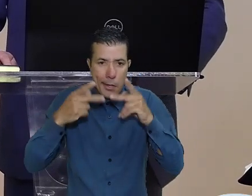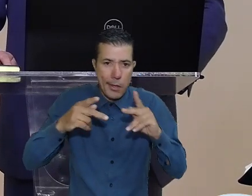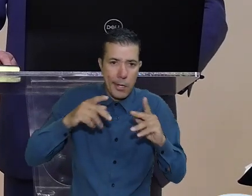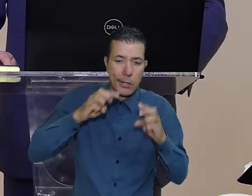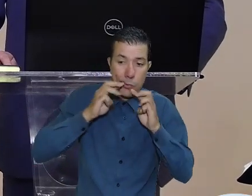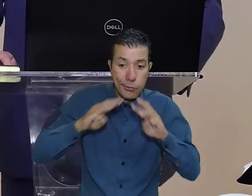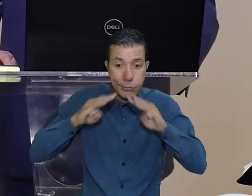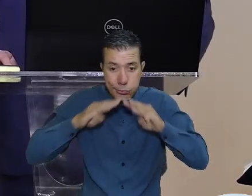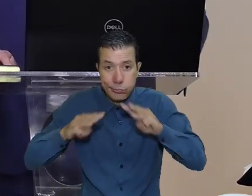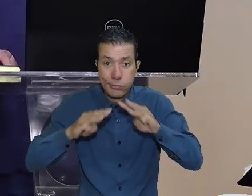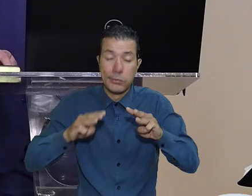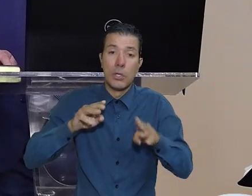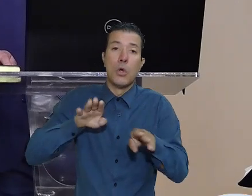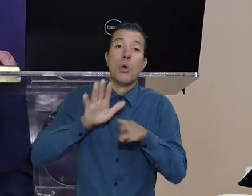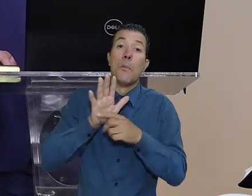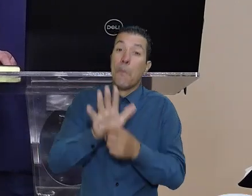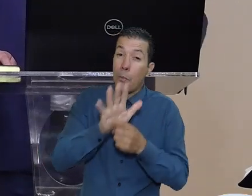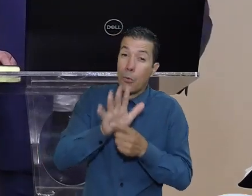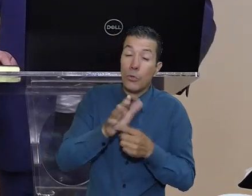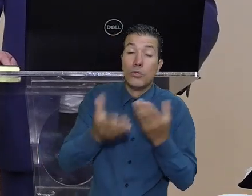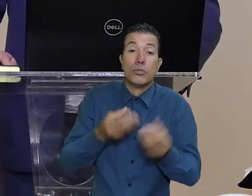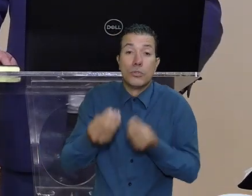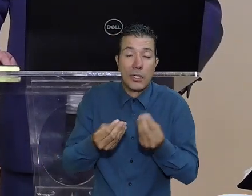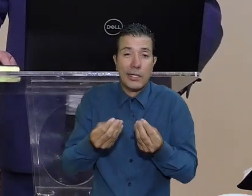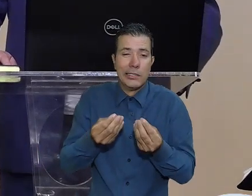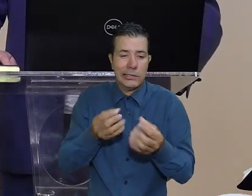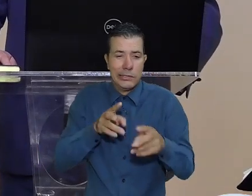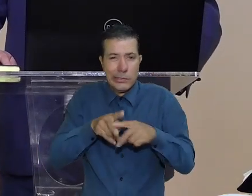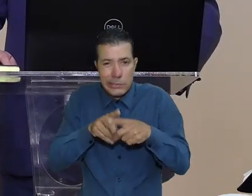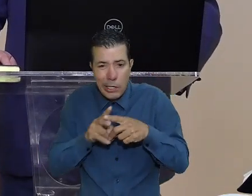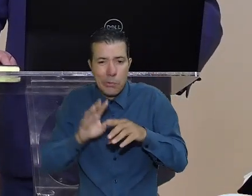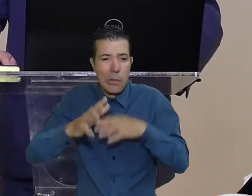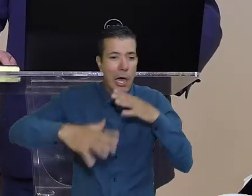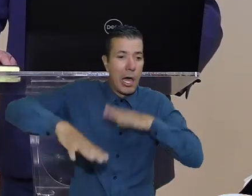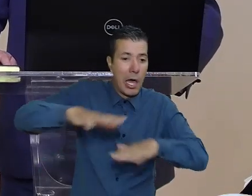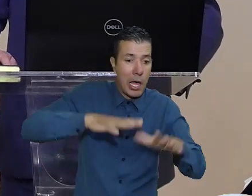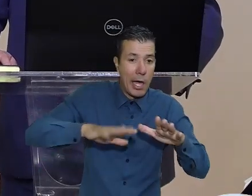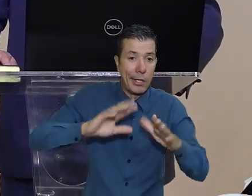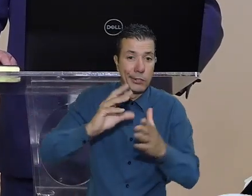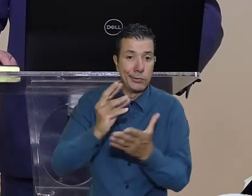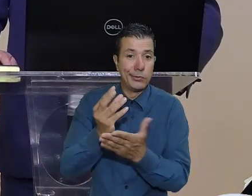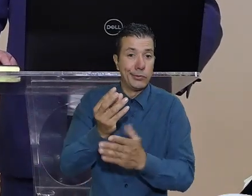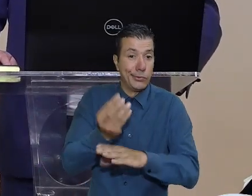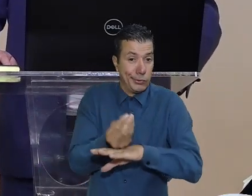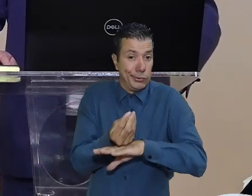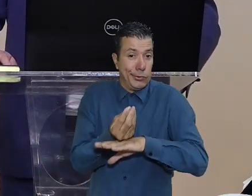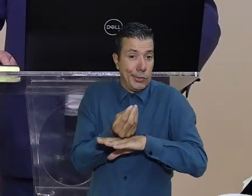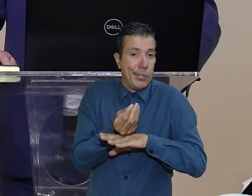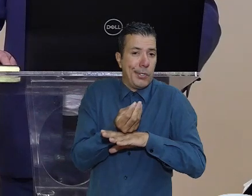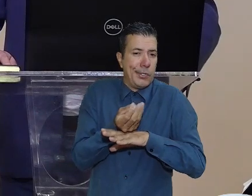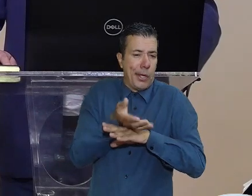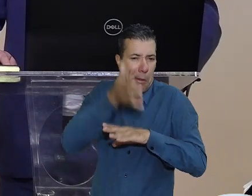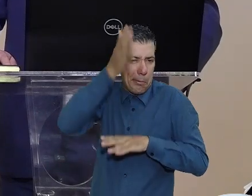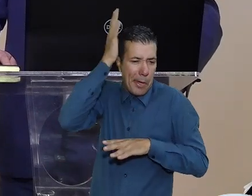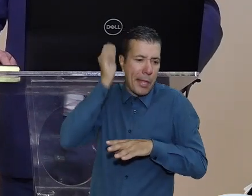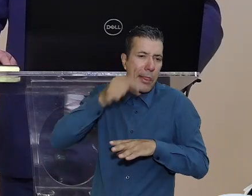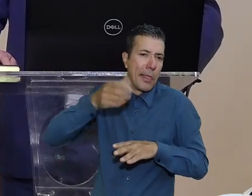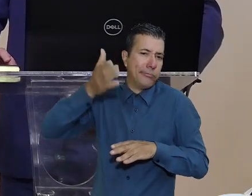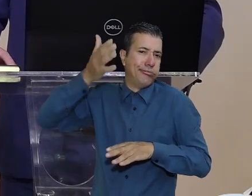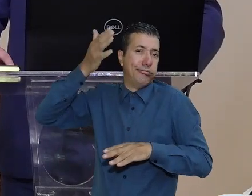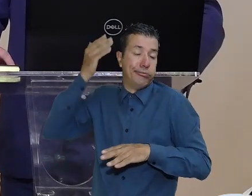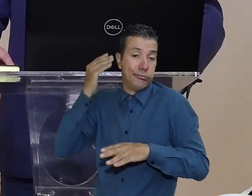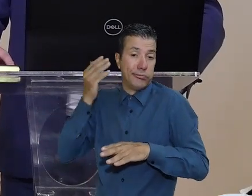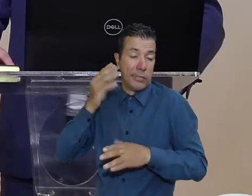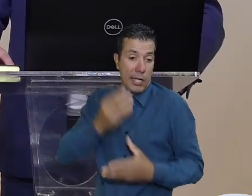evangelho e tentando ali consertar aquilo que havia entrado na igreja, o paganismo que havia entrado na igreja. Então, as